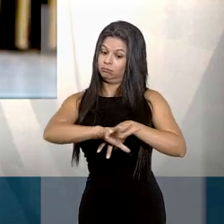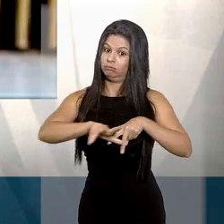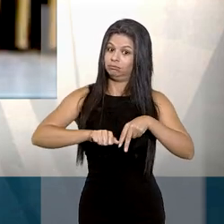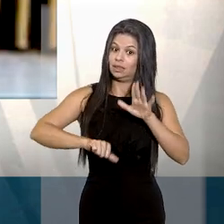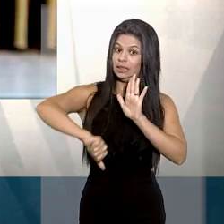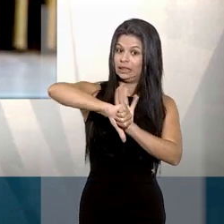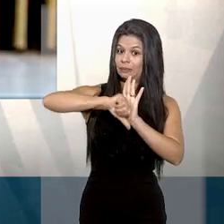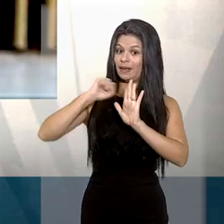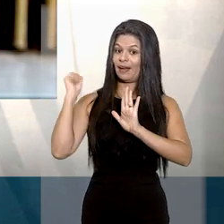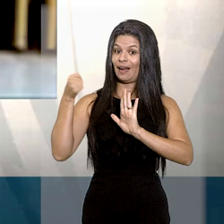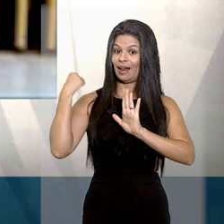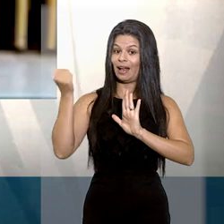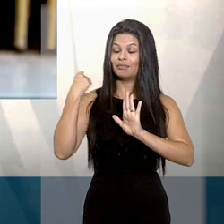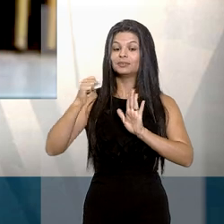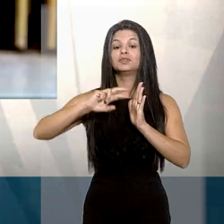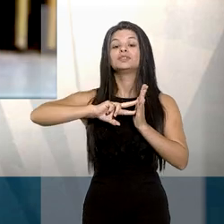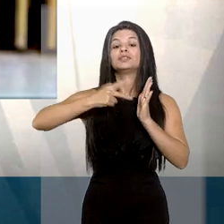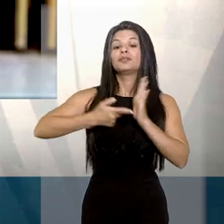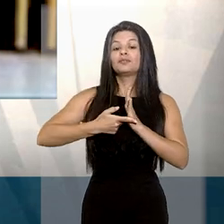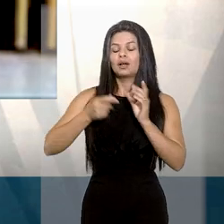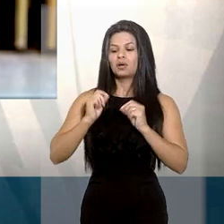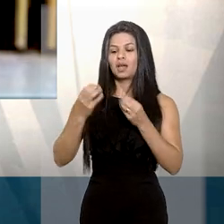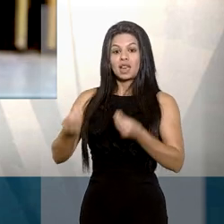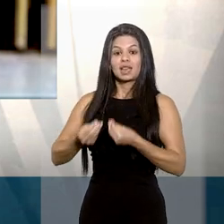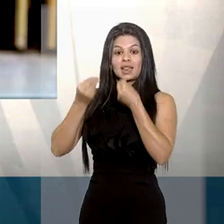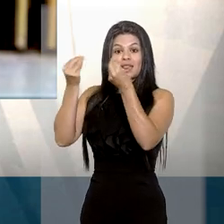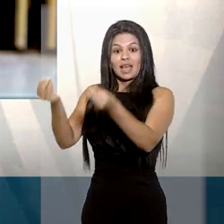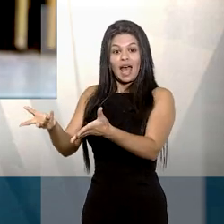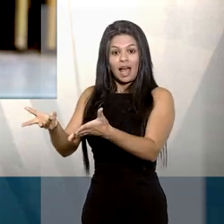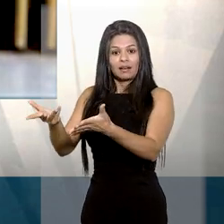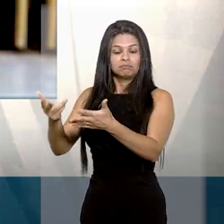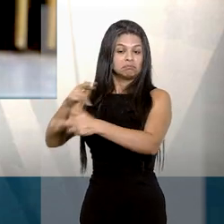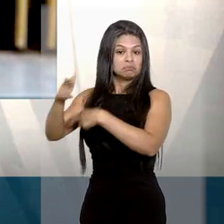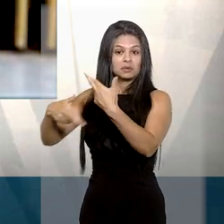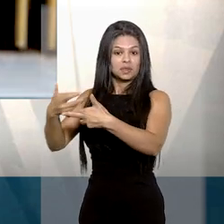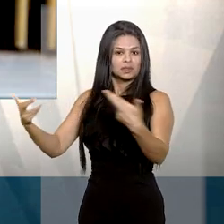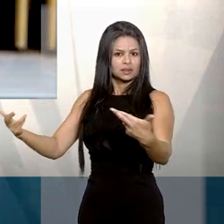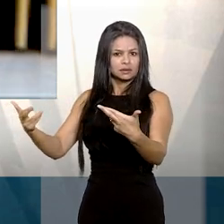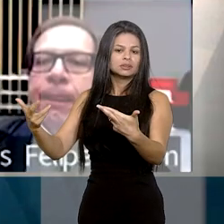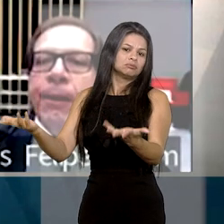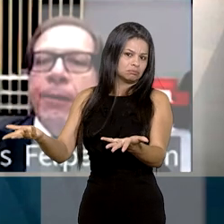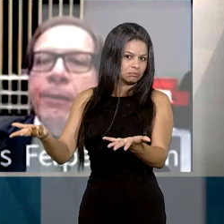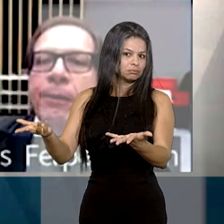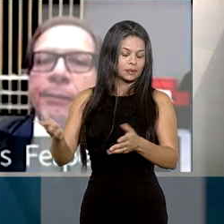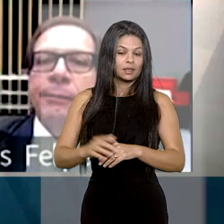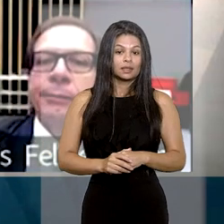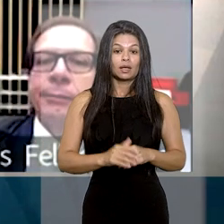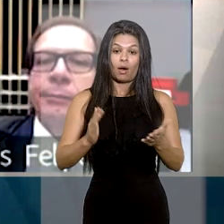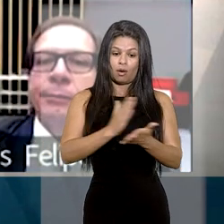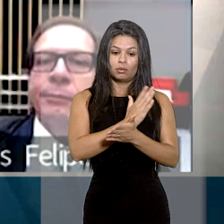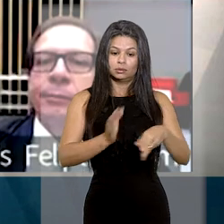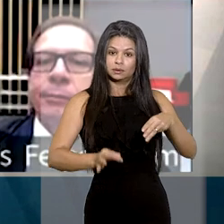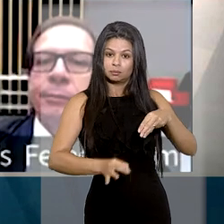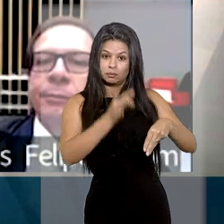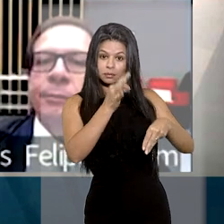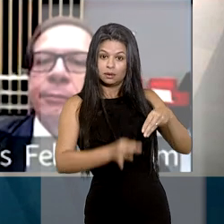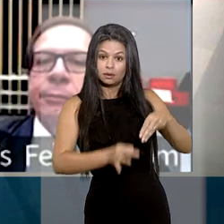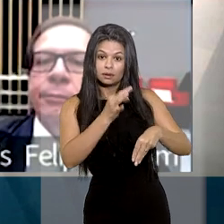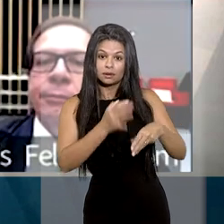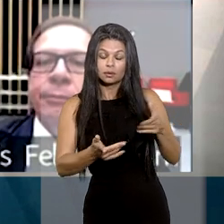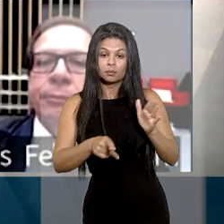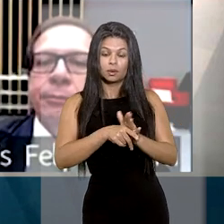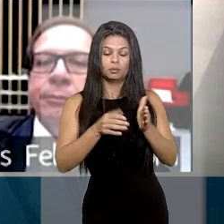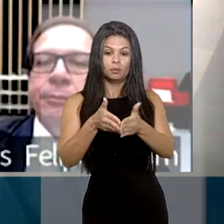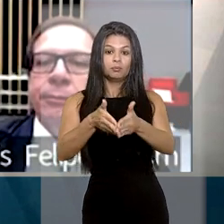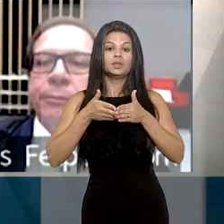crimes graves significaria premiado por uma conduta altamente repreensível para os ministros da corte especial o